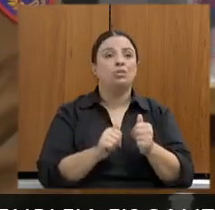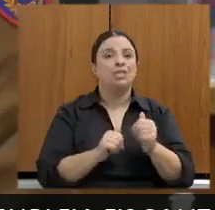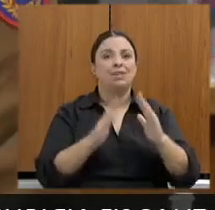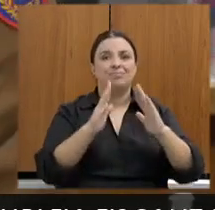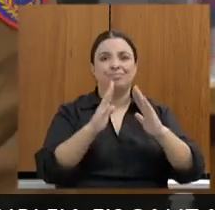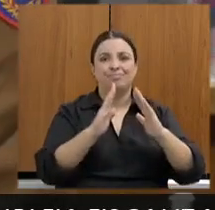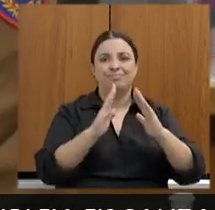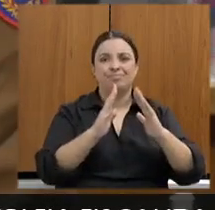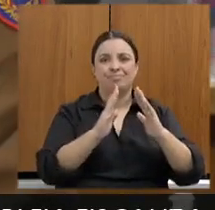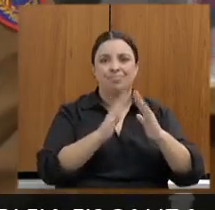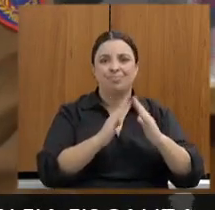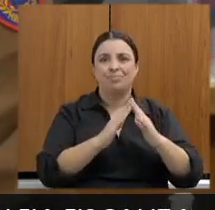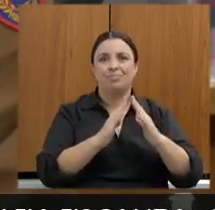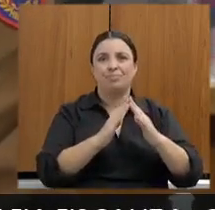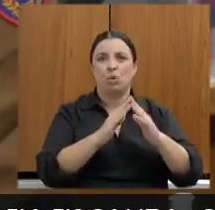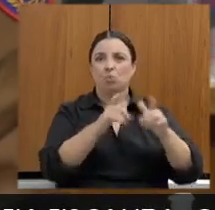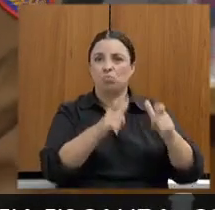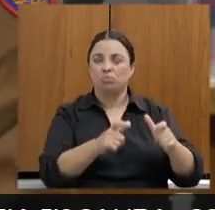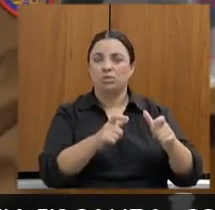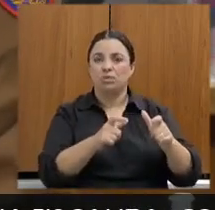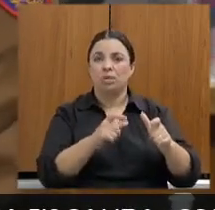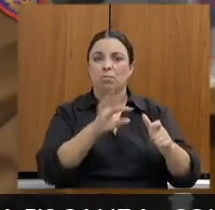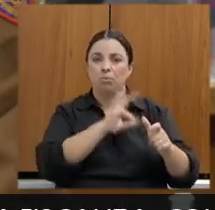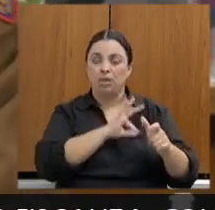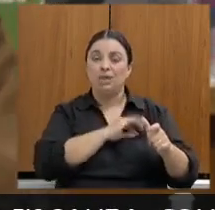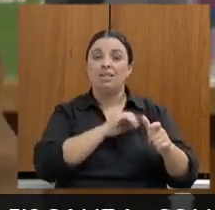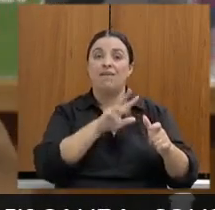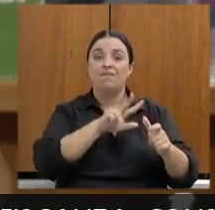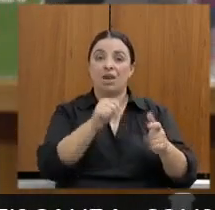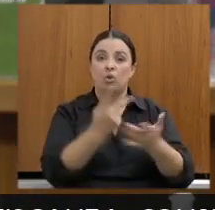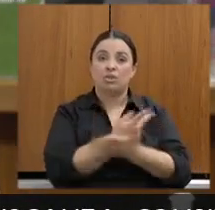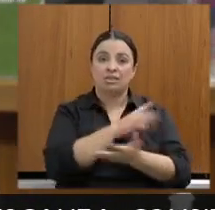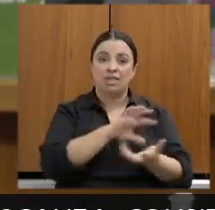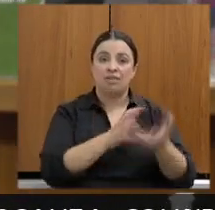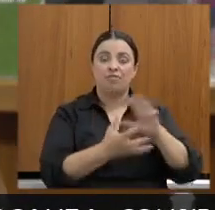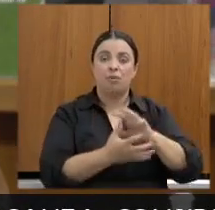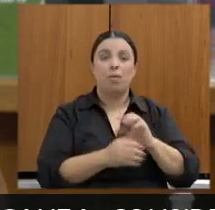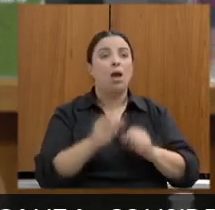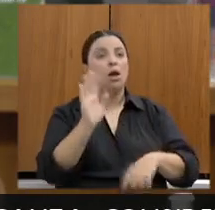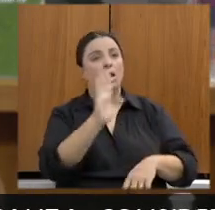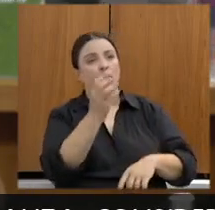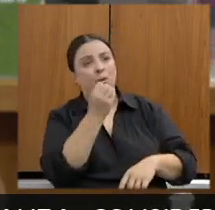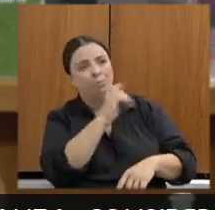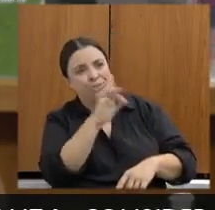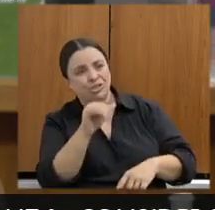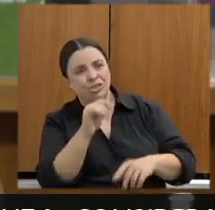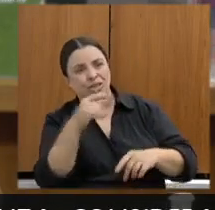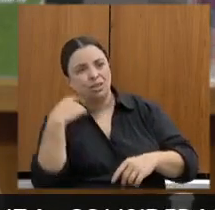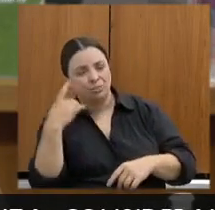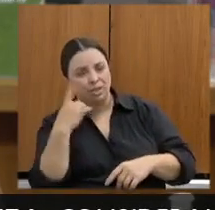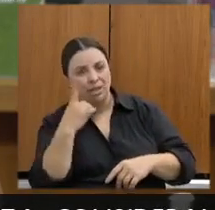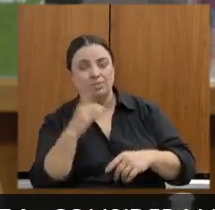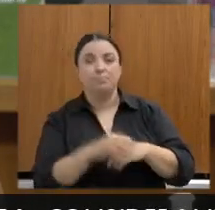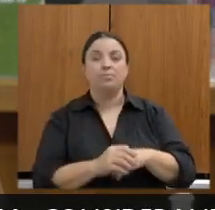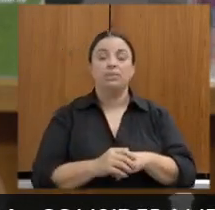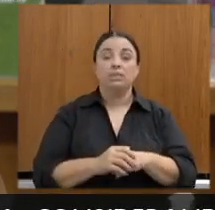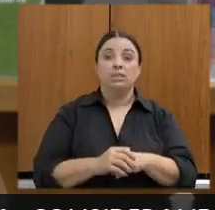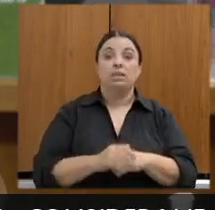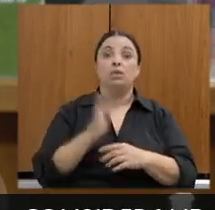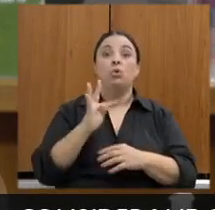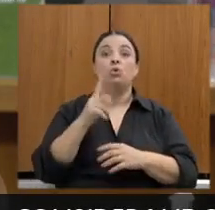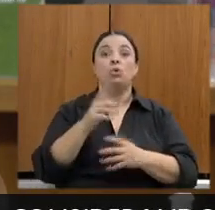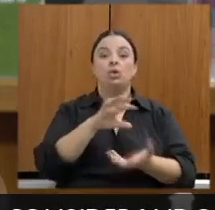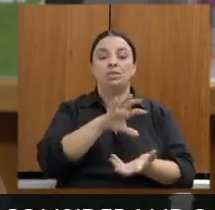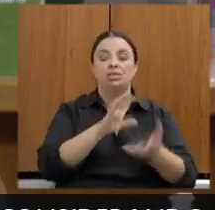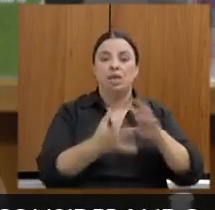Bom dia Deputado tudo bem Tudo joia então de todas as reformas é vai